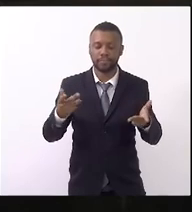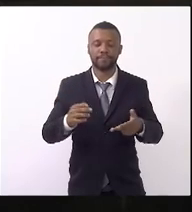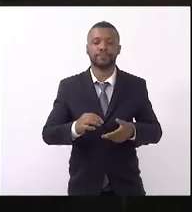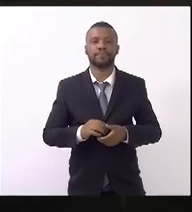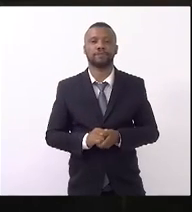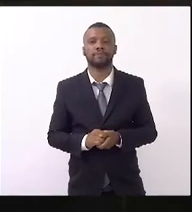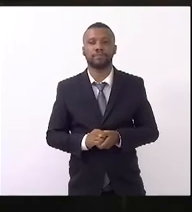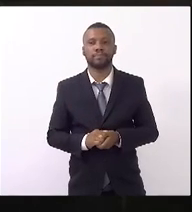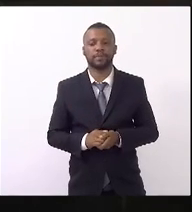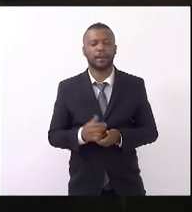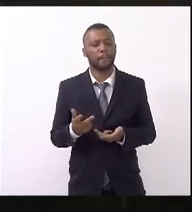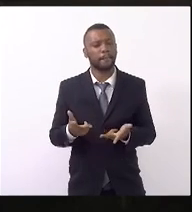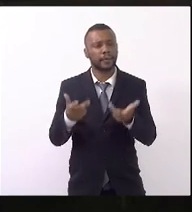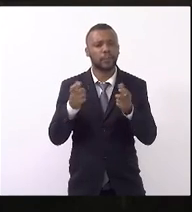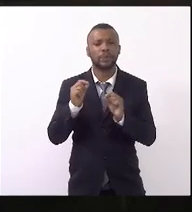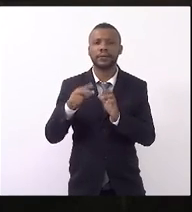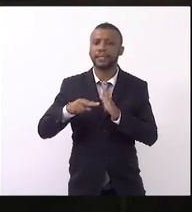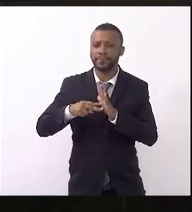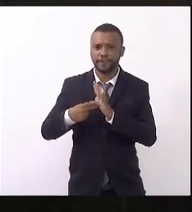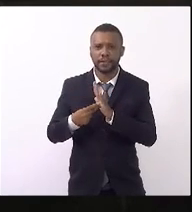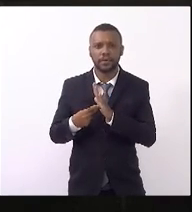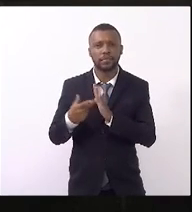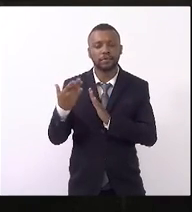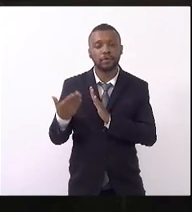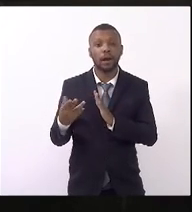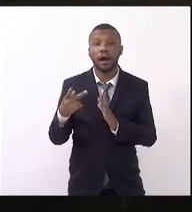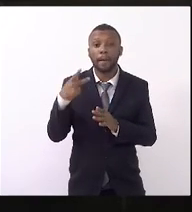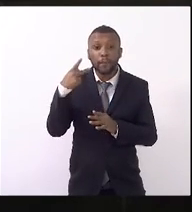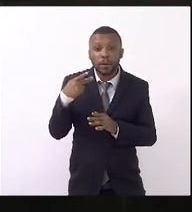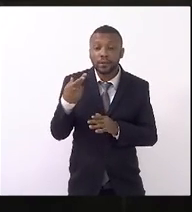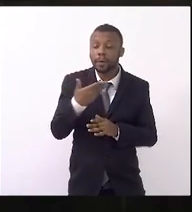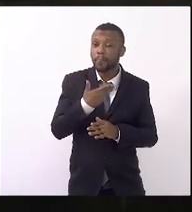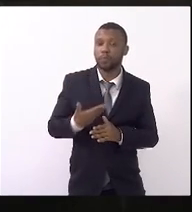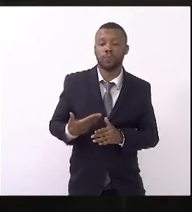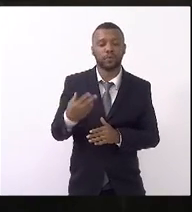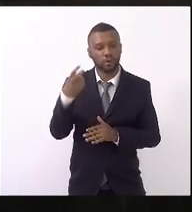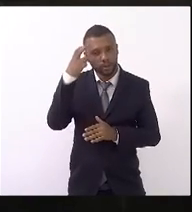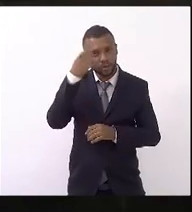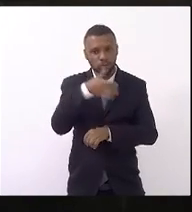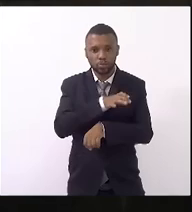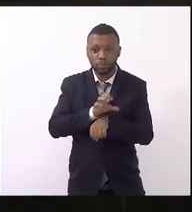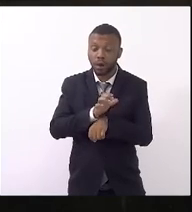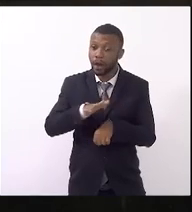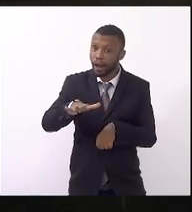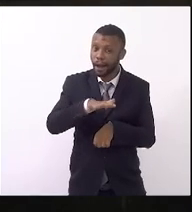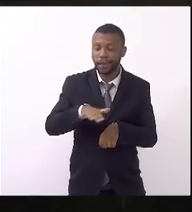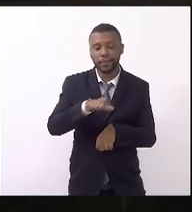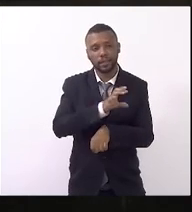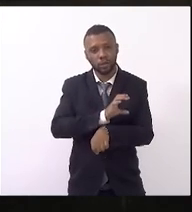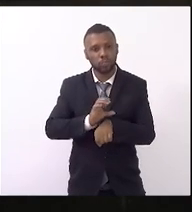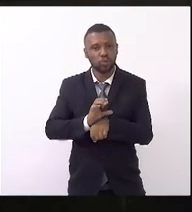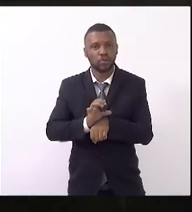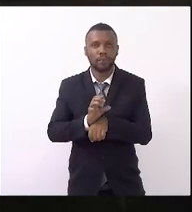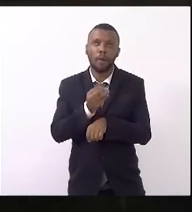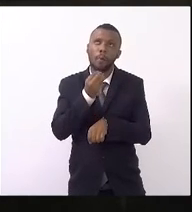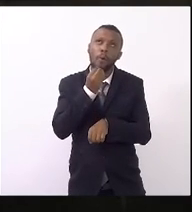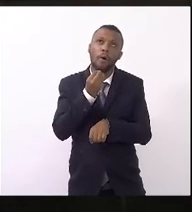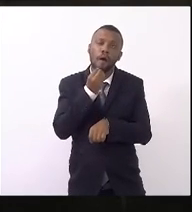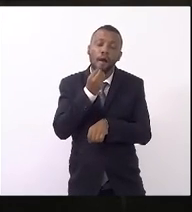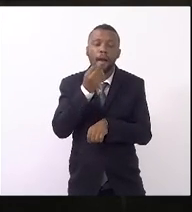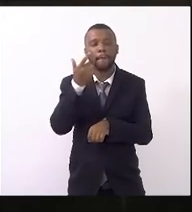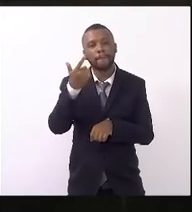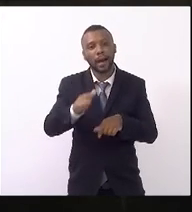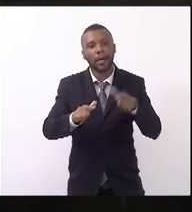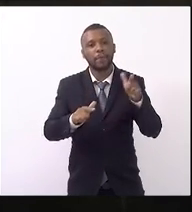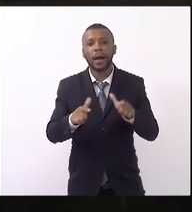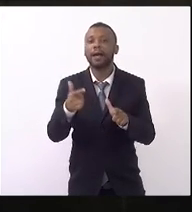público. Veja o que significa isso. A política pública de cultura, a área da cultura, que foi provavelmente uma das mais